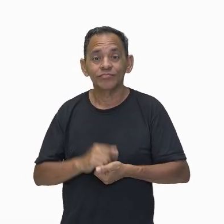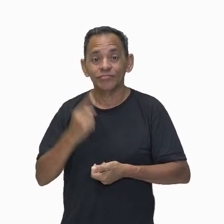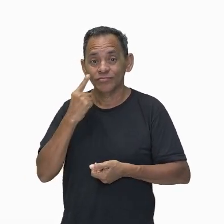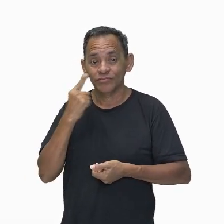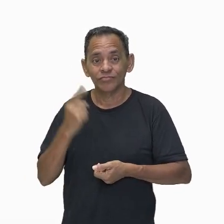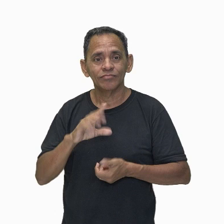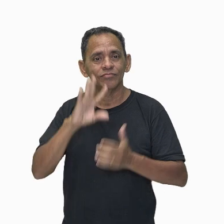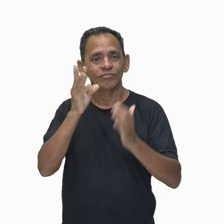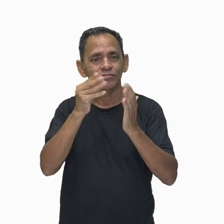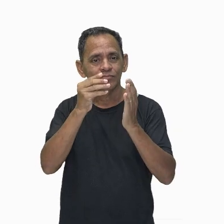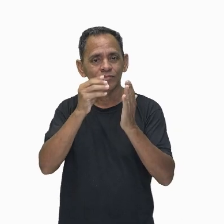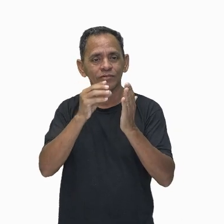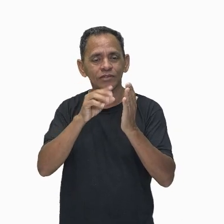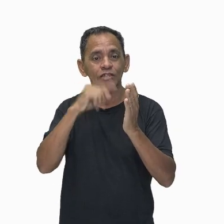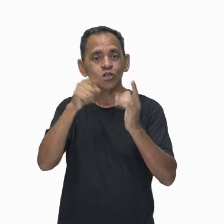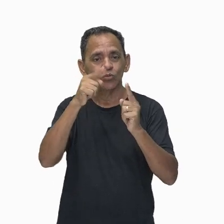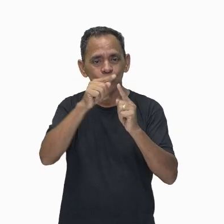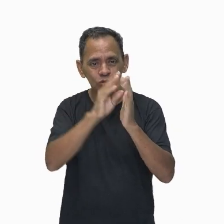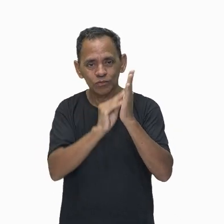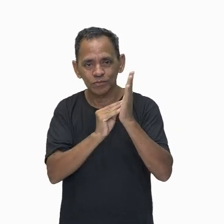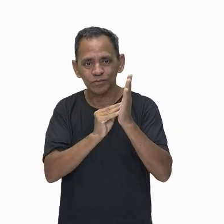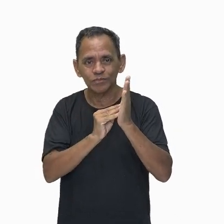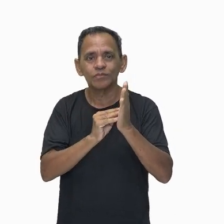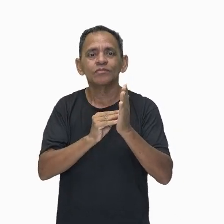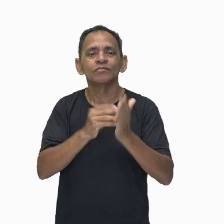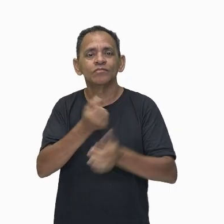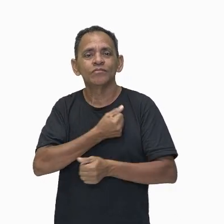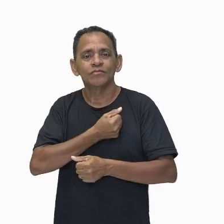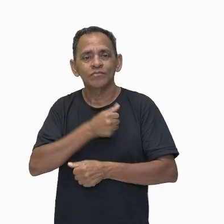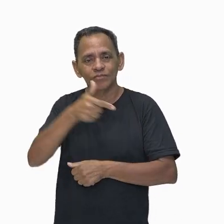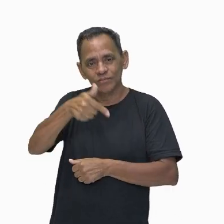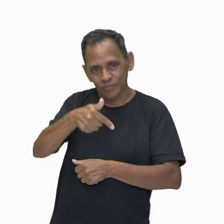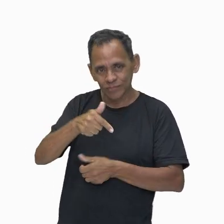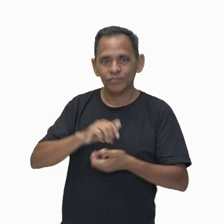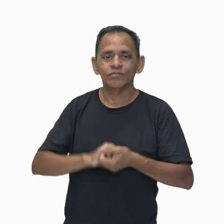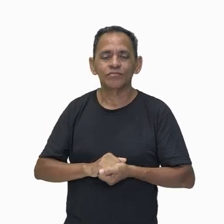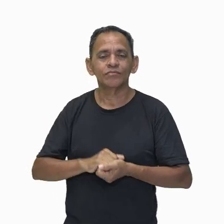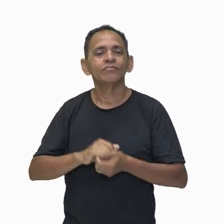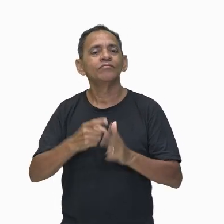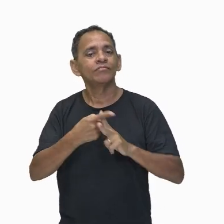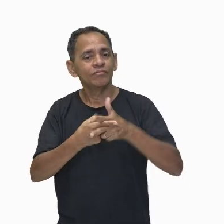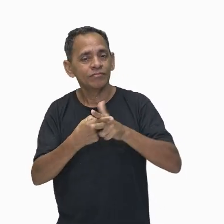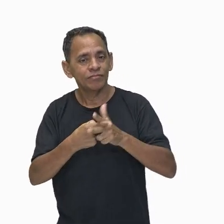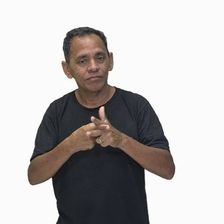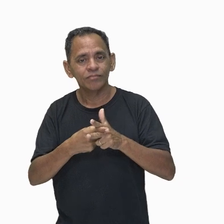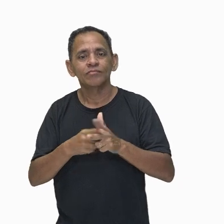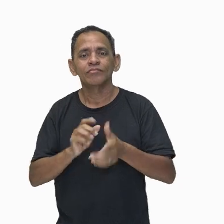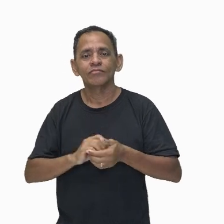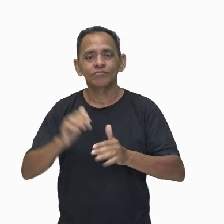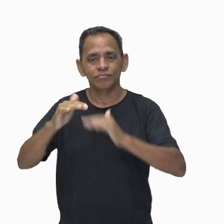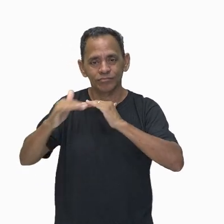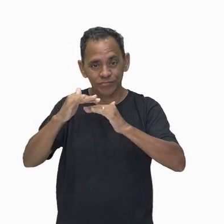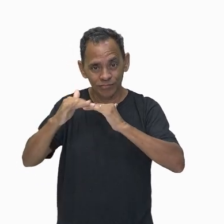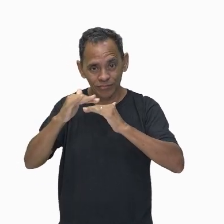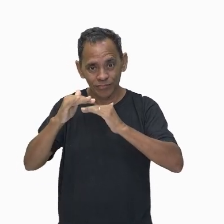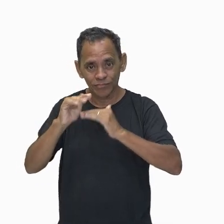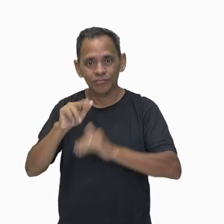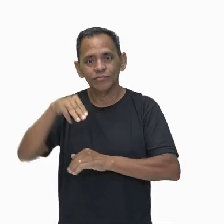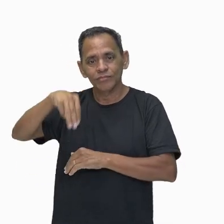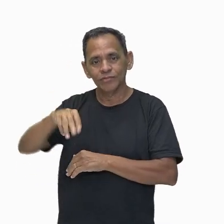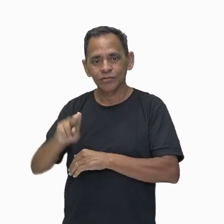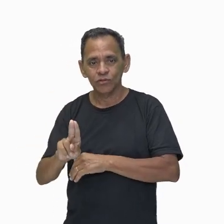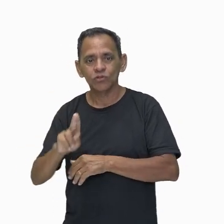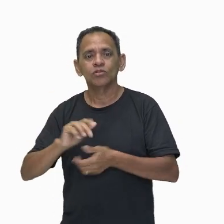Objeto de conhecimento, mecânica, movimento uniforme, detalhamento, definição, características